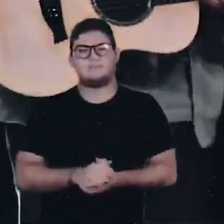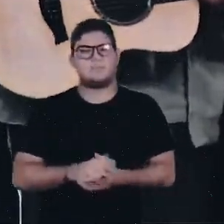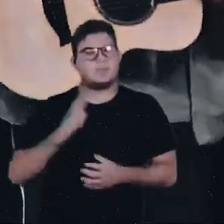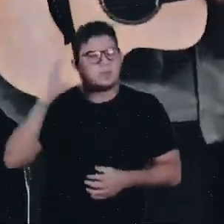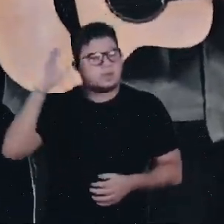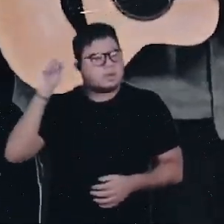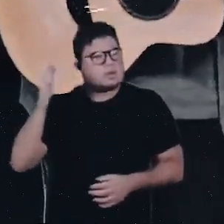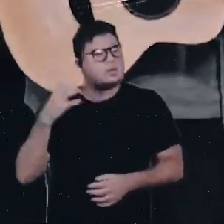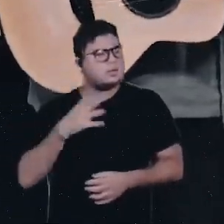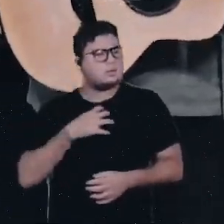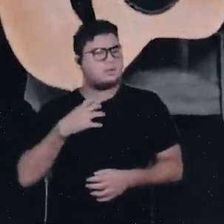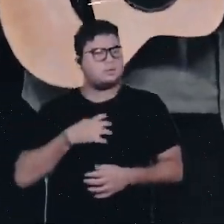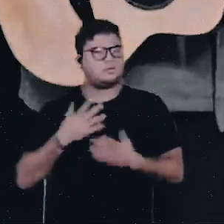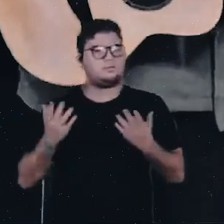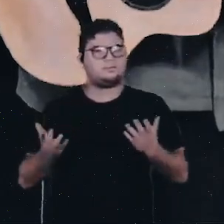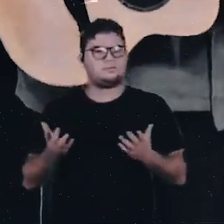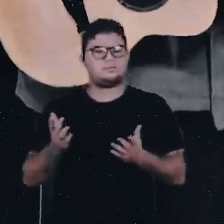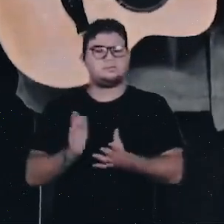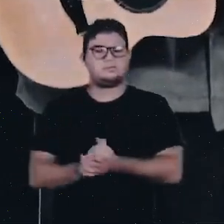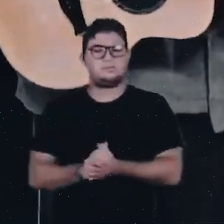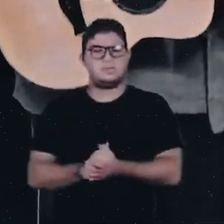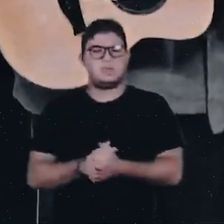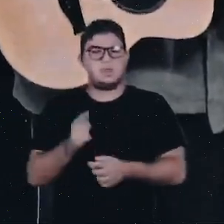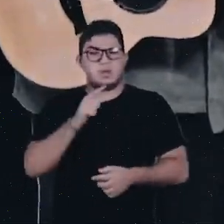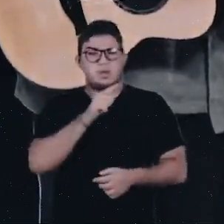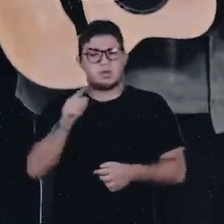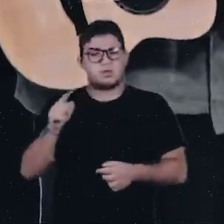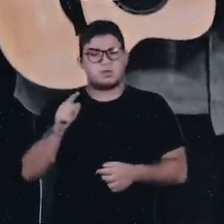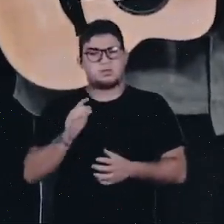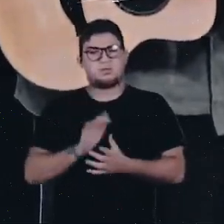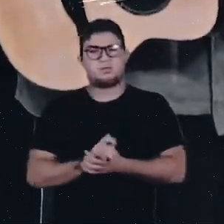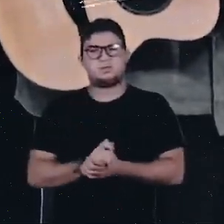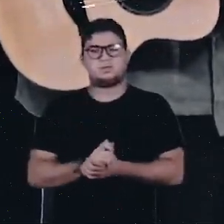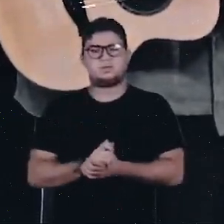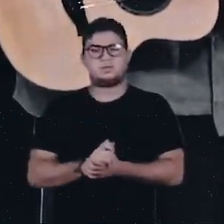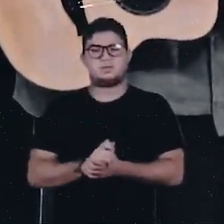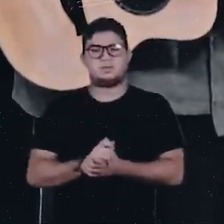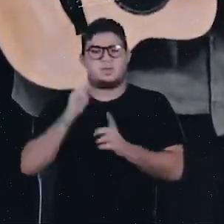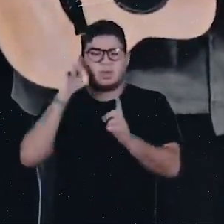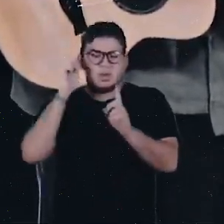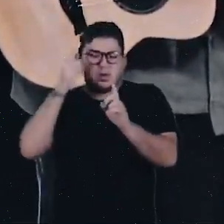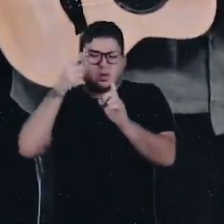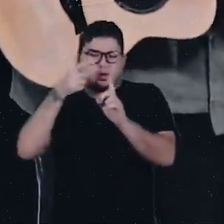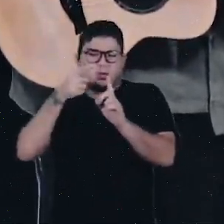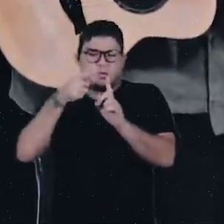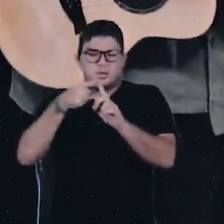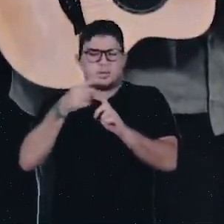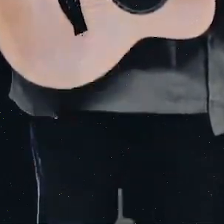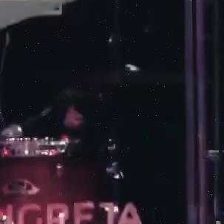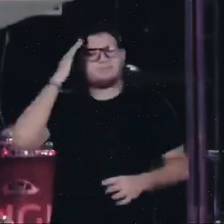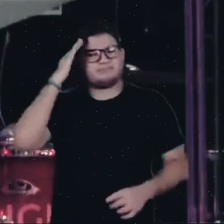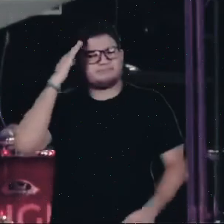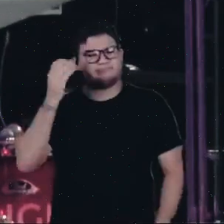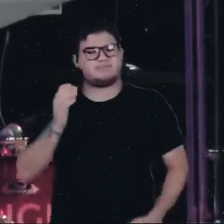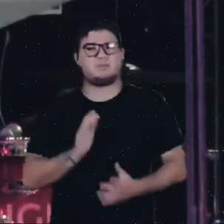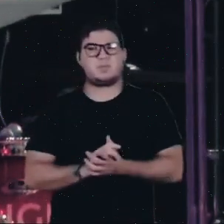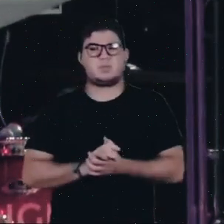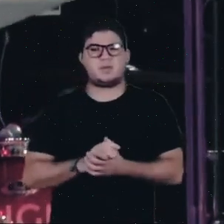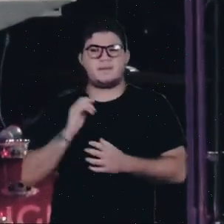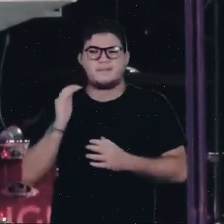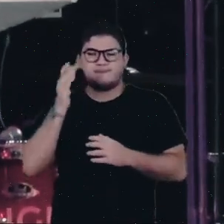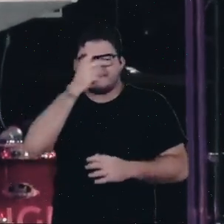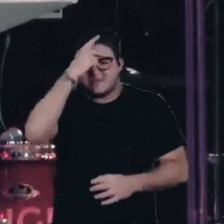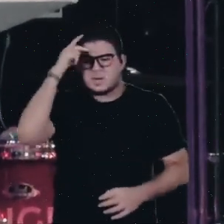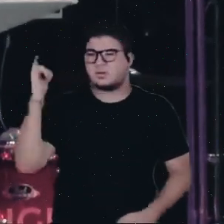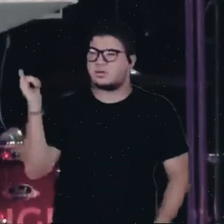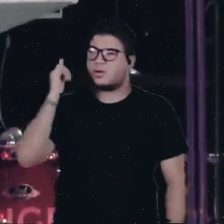Escuta bem. O seu autoconceito, ele é determinado pelo que você acha que a pessoa mais importante